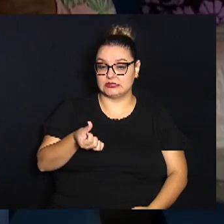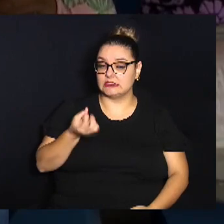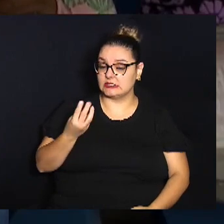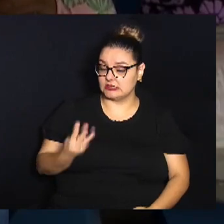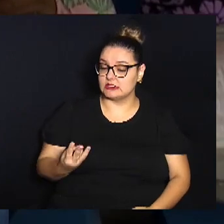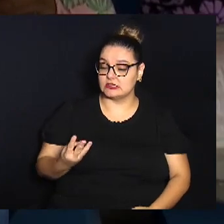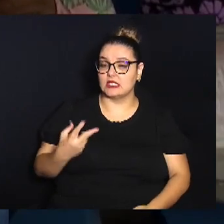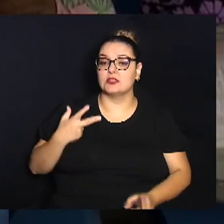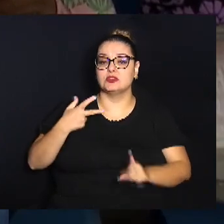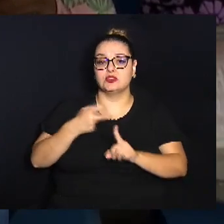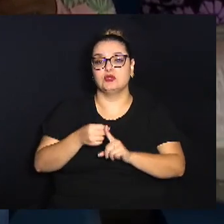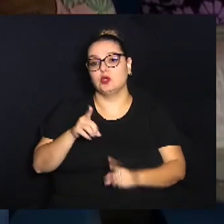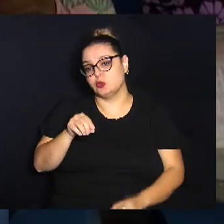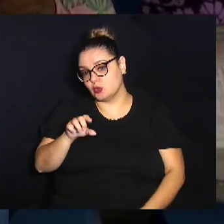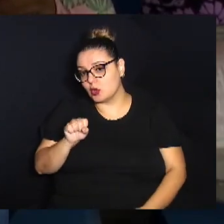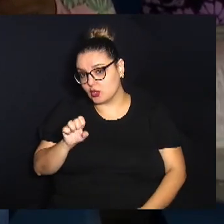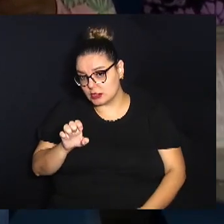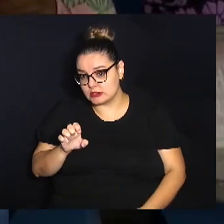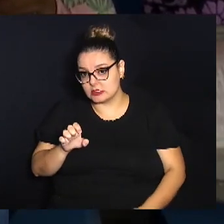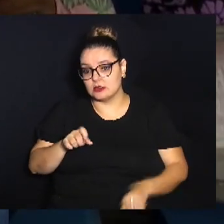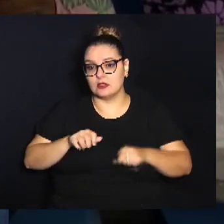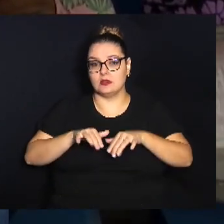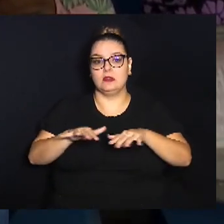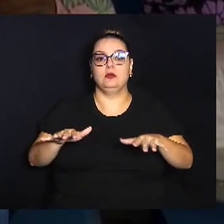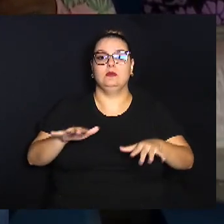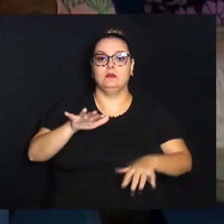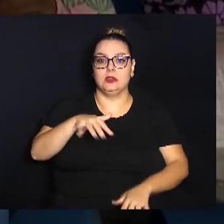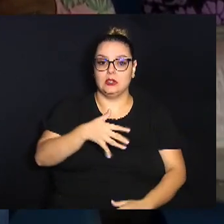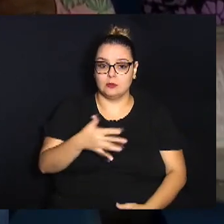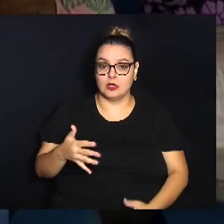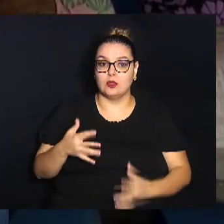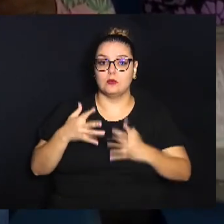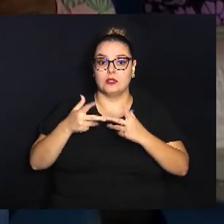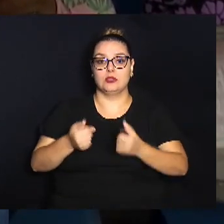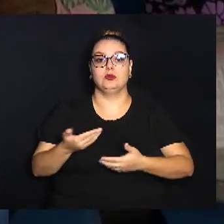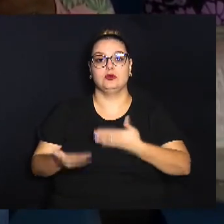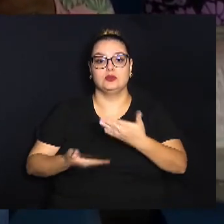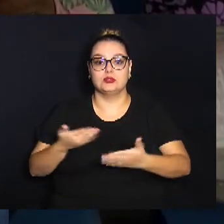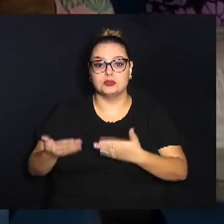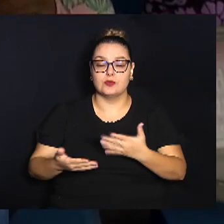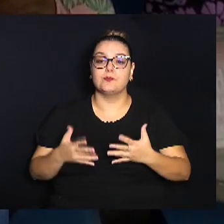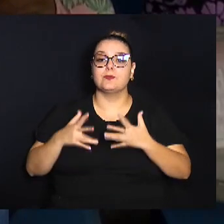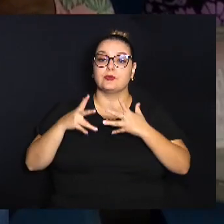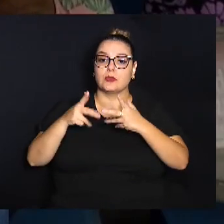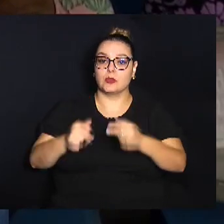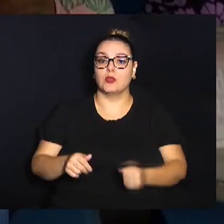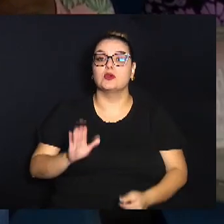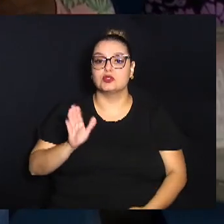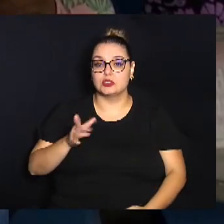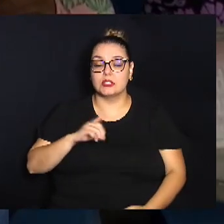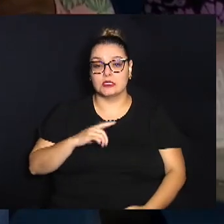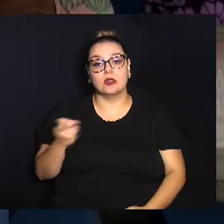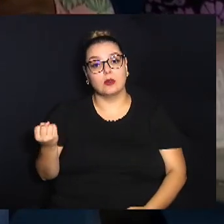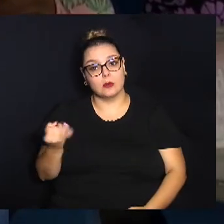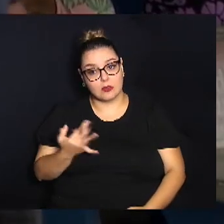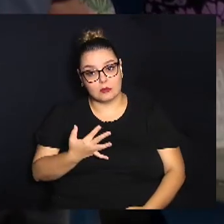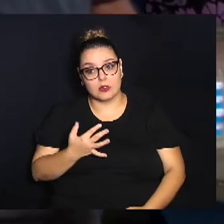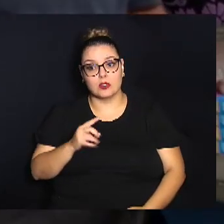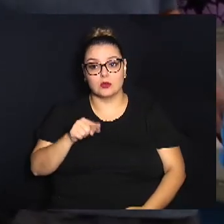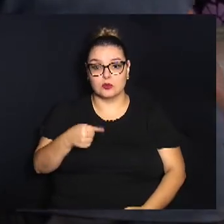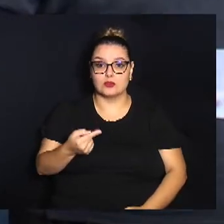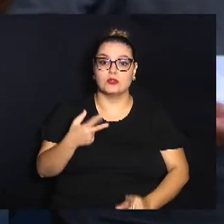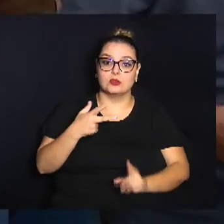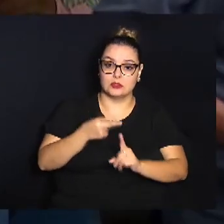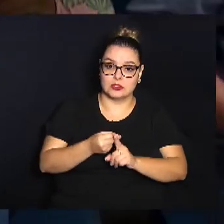doses. Nós distribuímos uma grade, né, então, para todos os serviços, então todo mundo já tem um quantitativo e o restante das